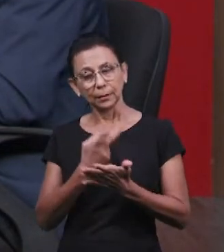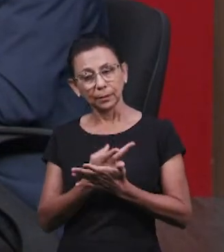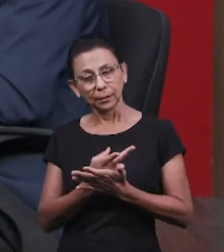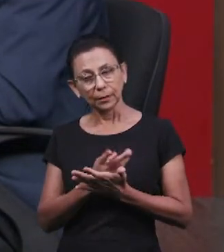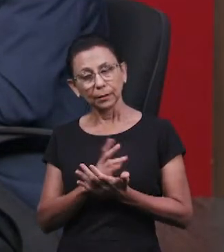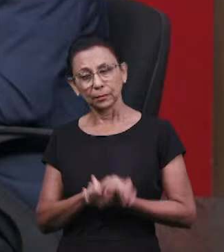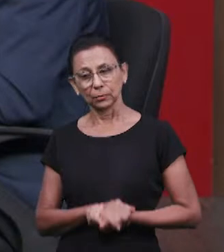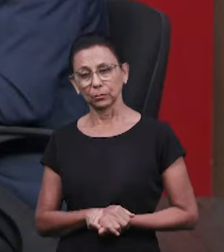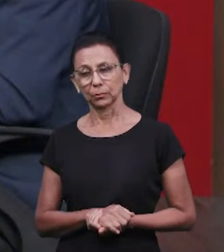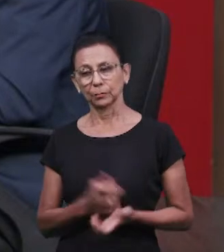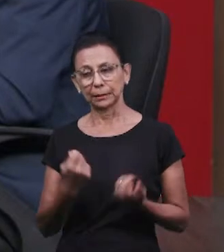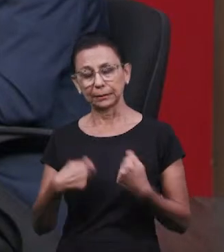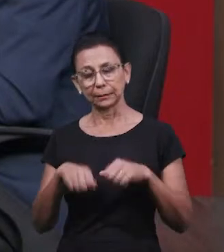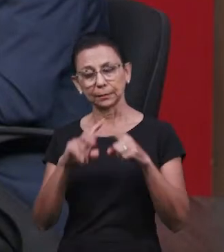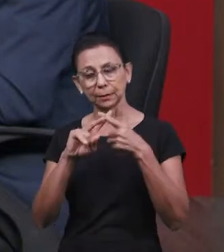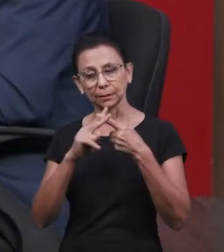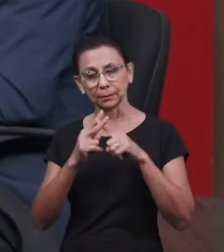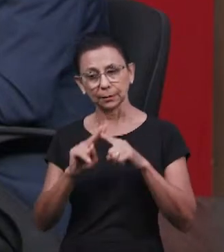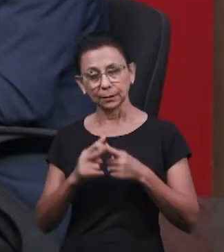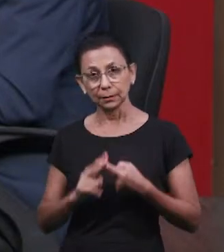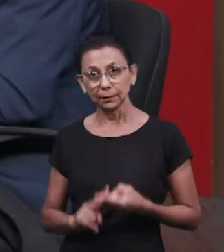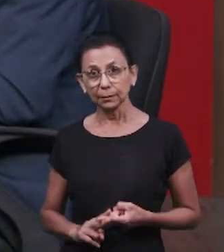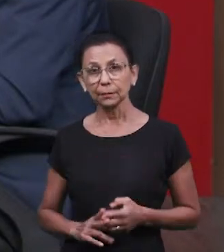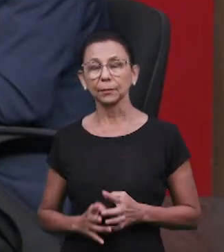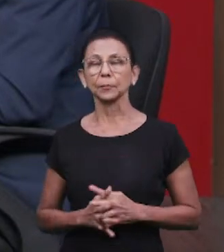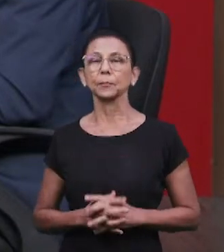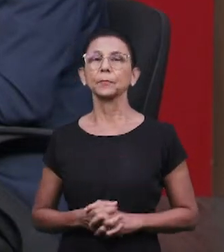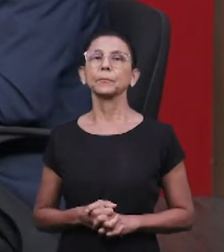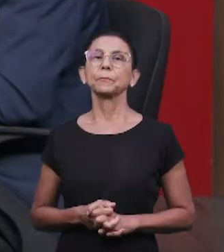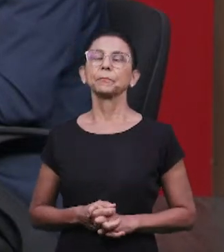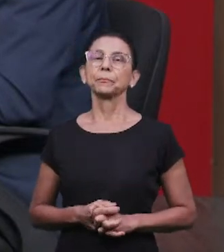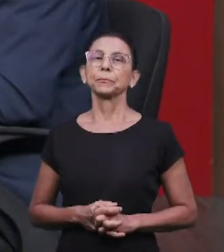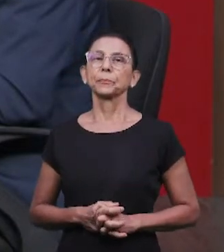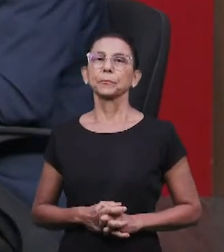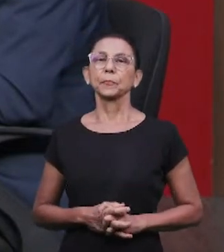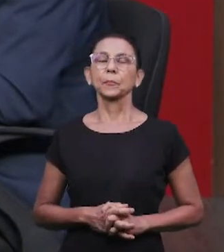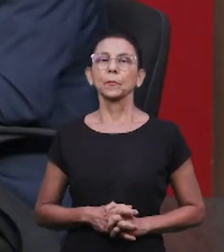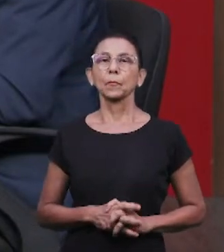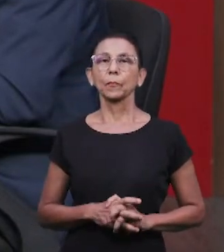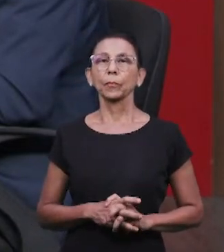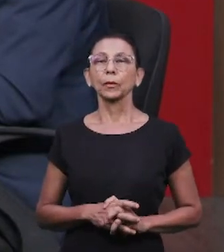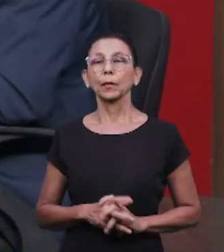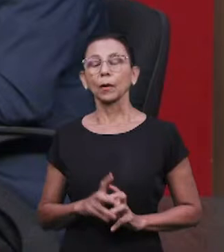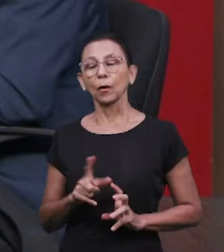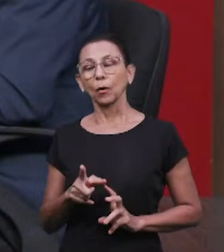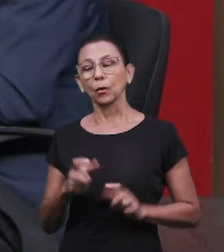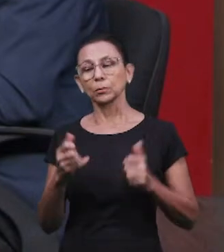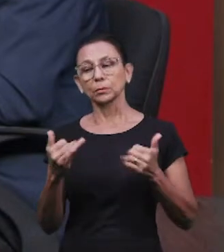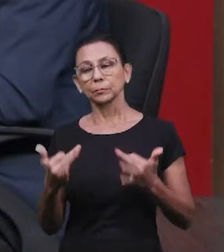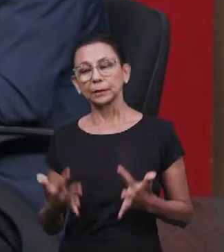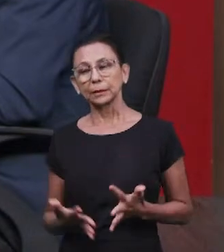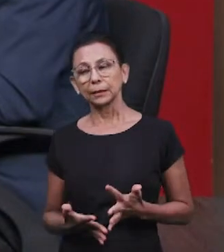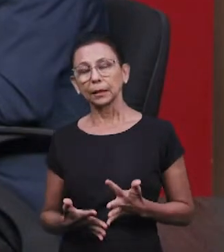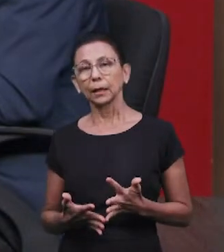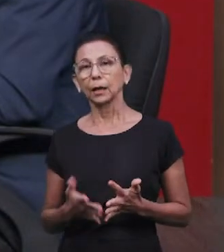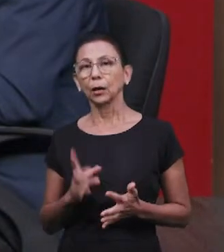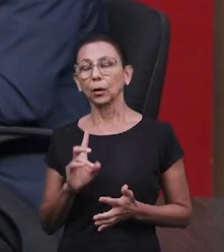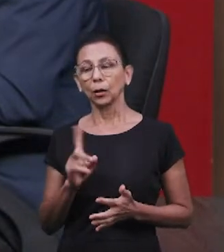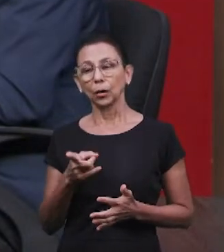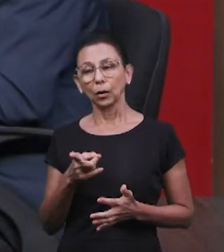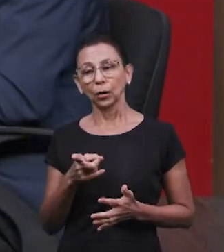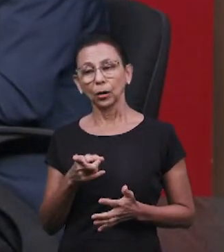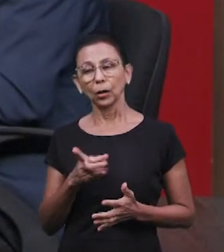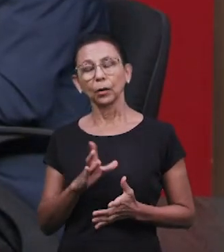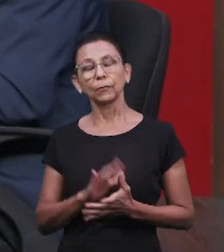são reforçadoras da sua fala. Então, com uma criança, você mostra a figura onde ela não comportou bem, onde ela tem que honrar